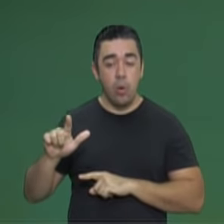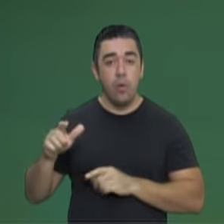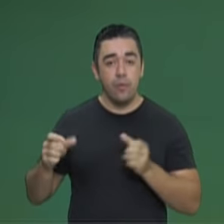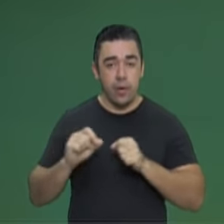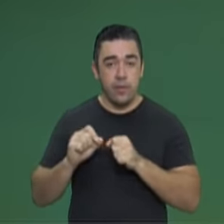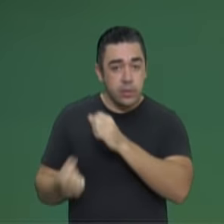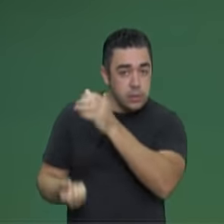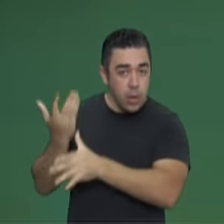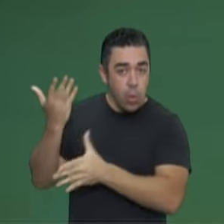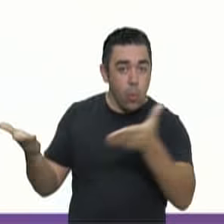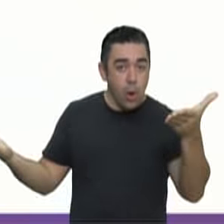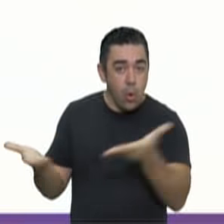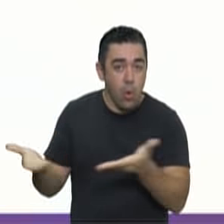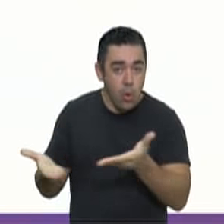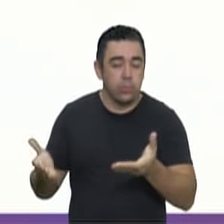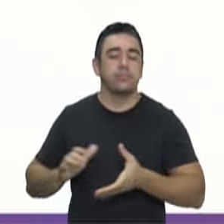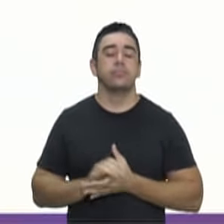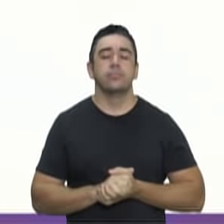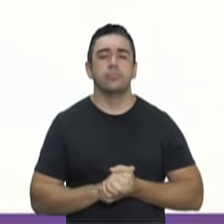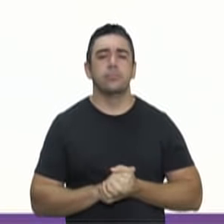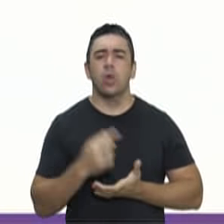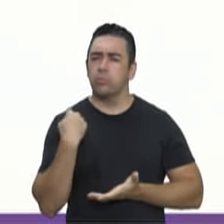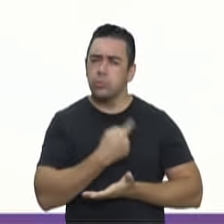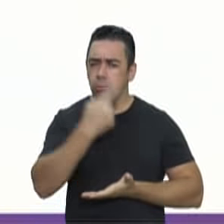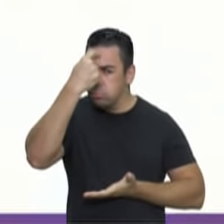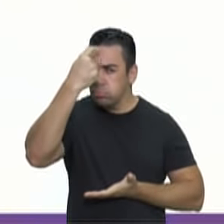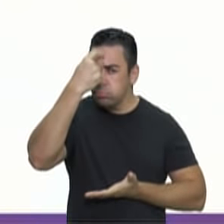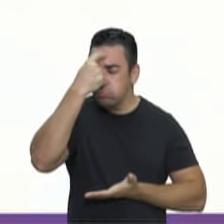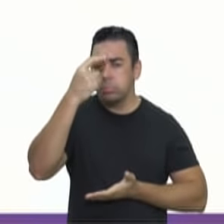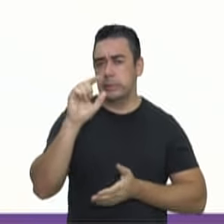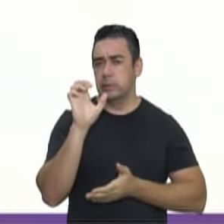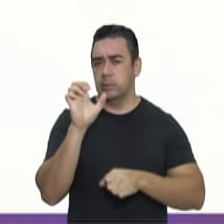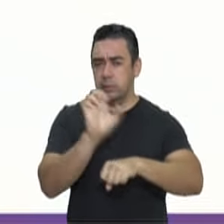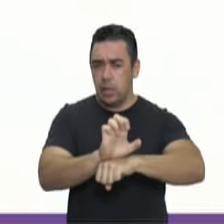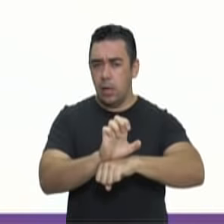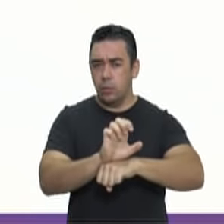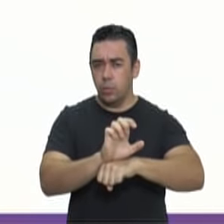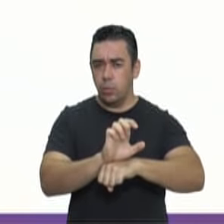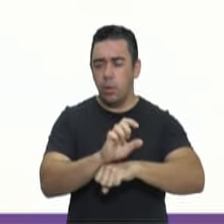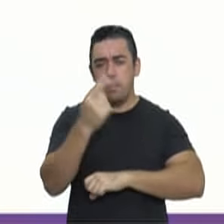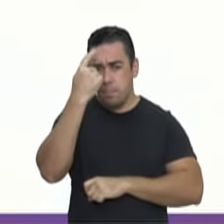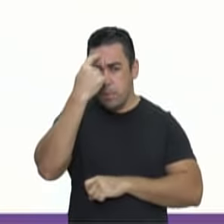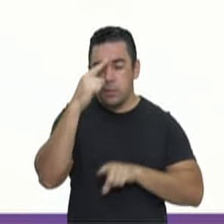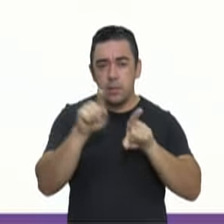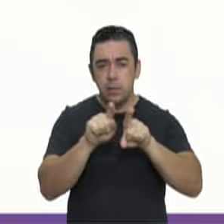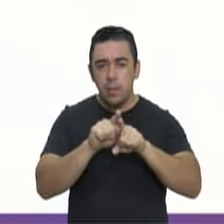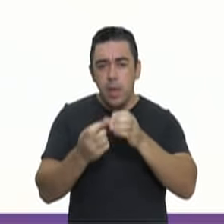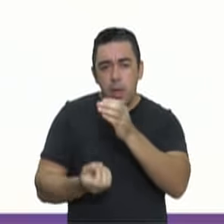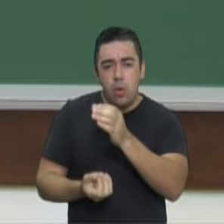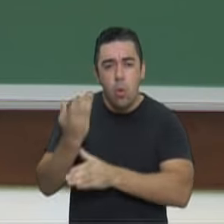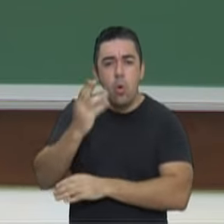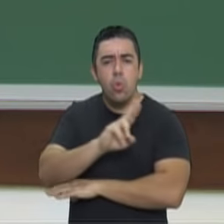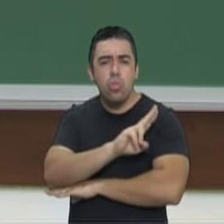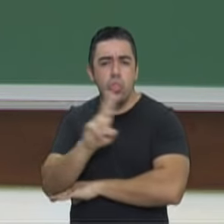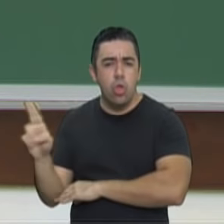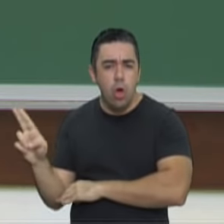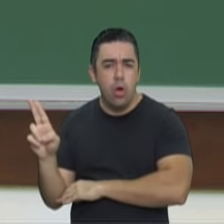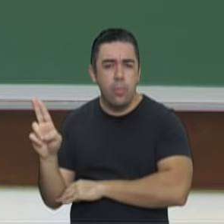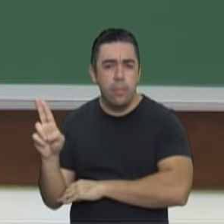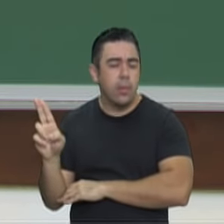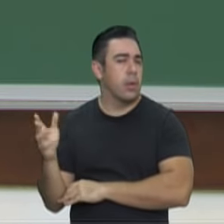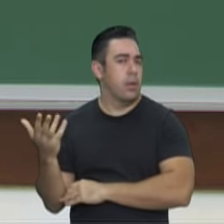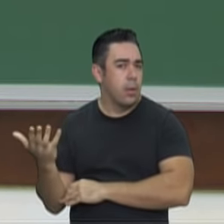inaugurado. E quando a gente pensa no nosso estado, vamos pensar um pouco na origem do nome dele. O